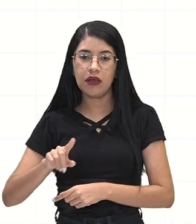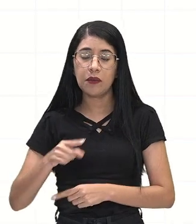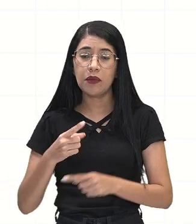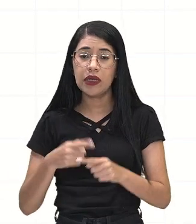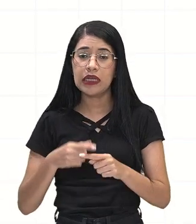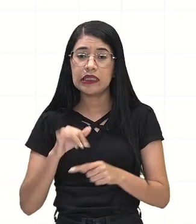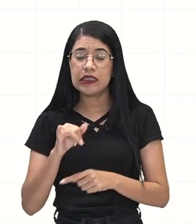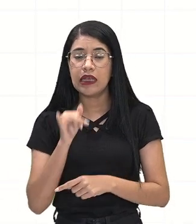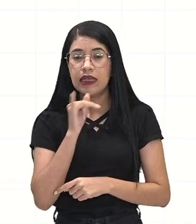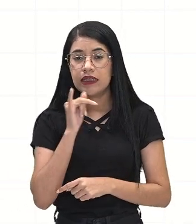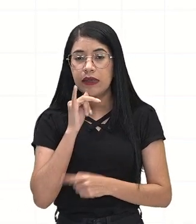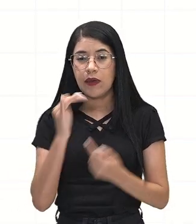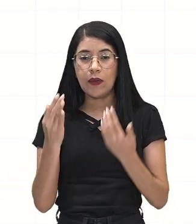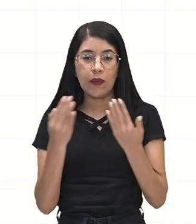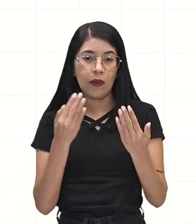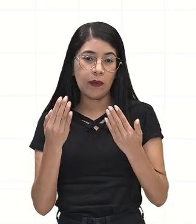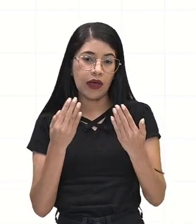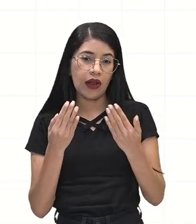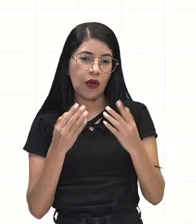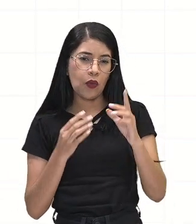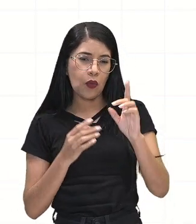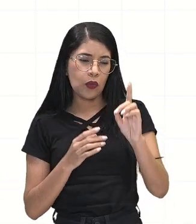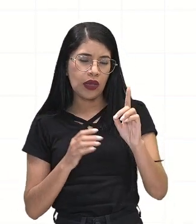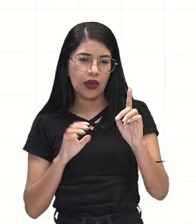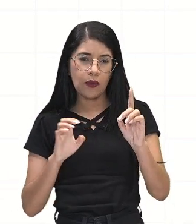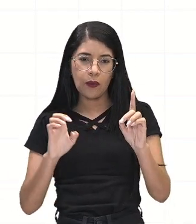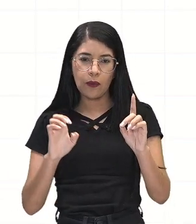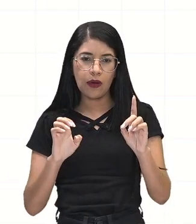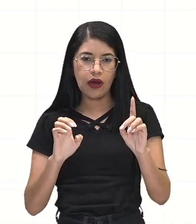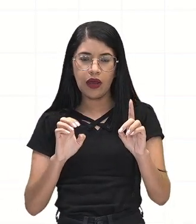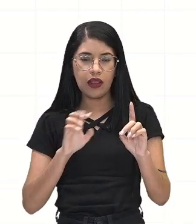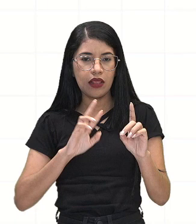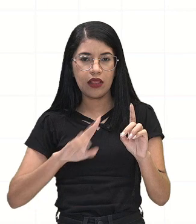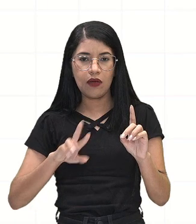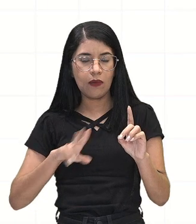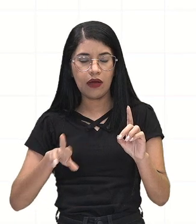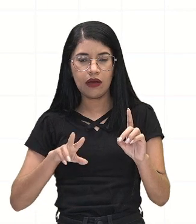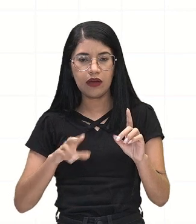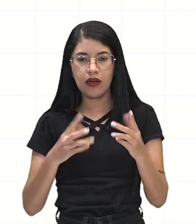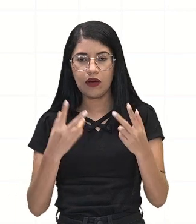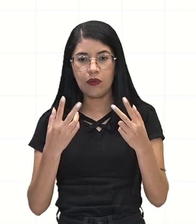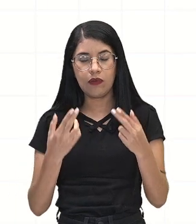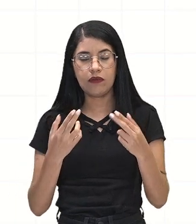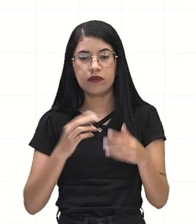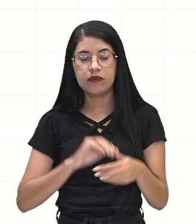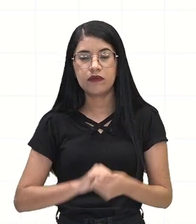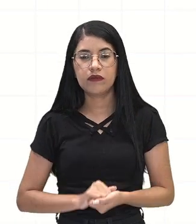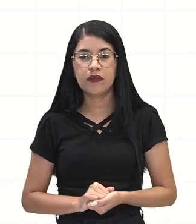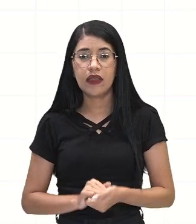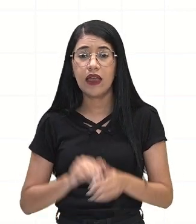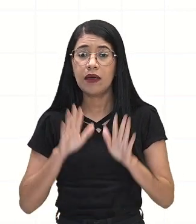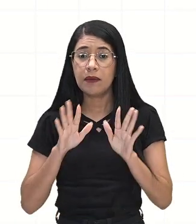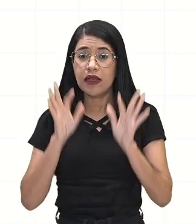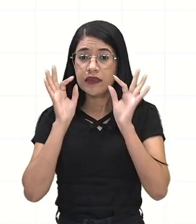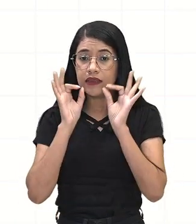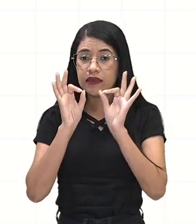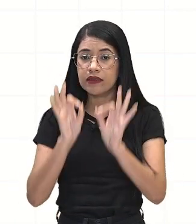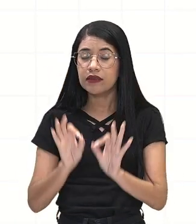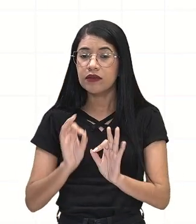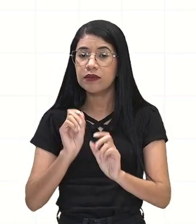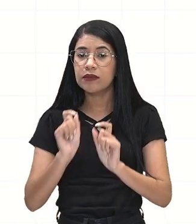pegar esse tamanhozinho D aqui, ó, ele não vai dar exatamente em cima do tamanhozinho E. Mas aí eu posso observar o